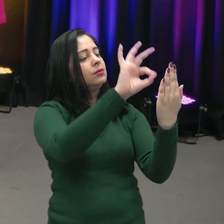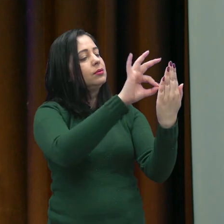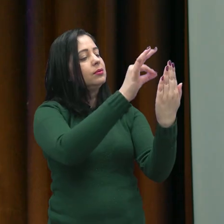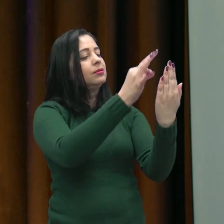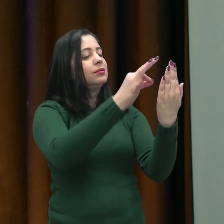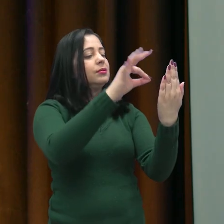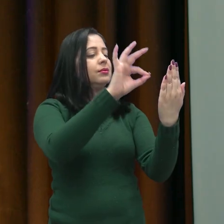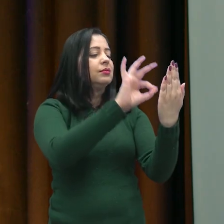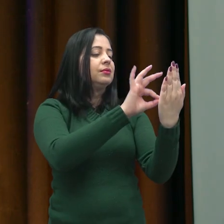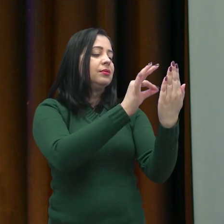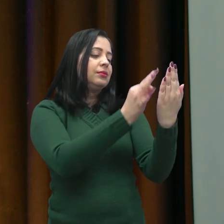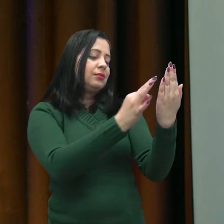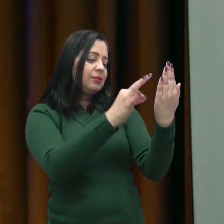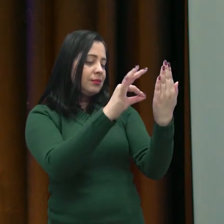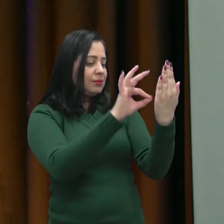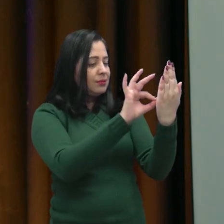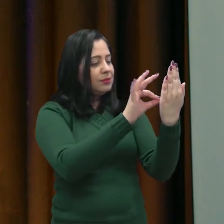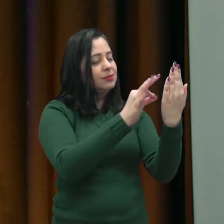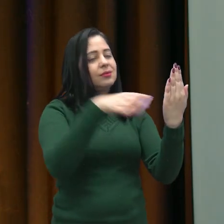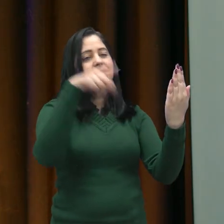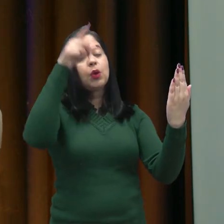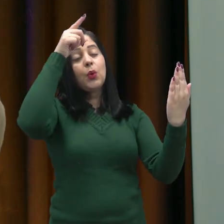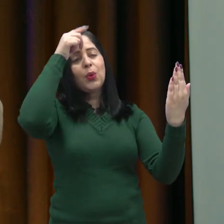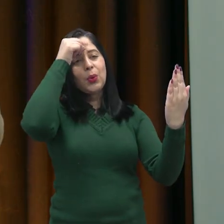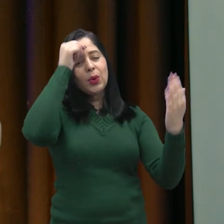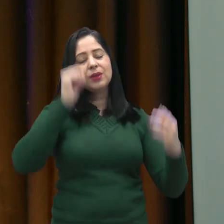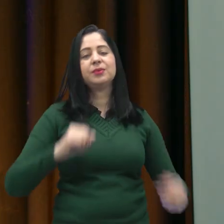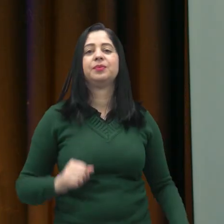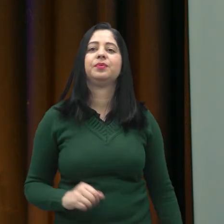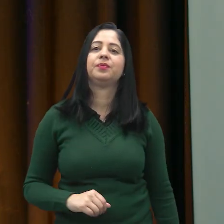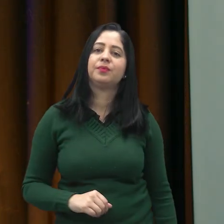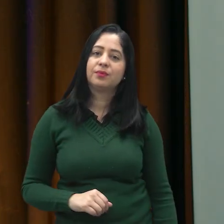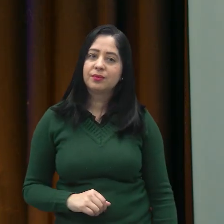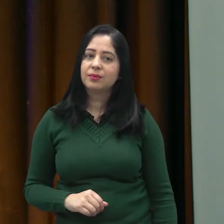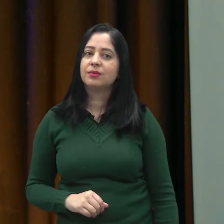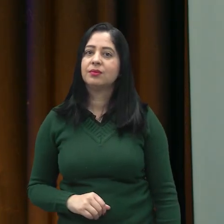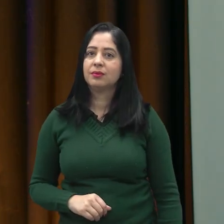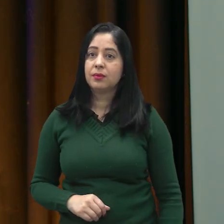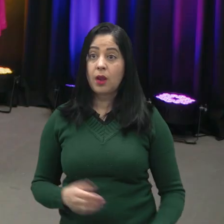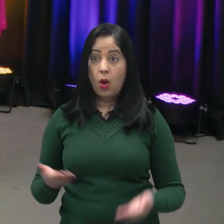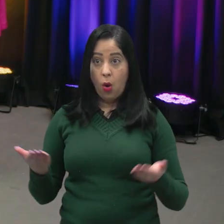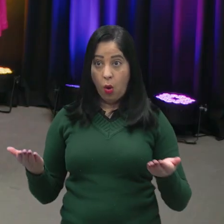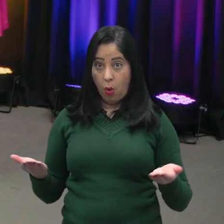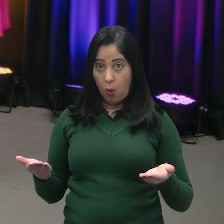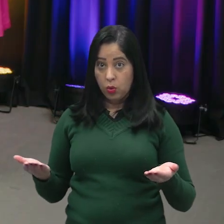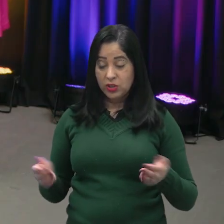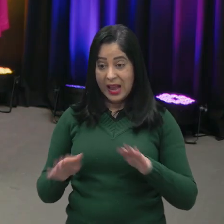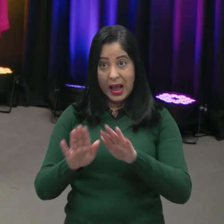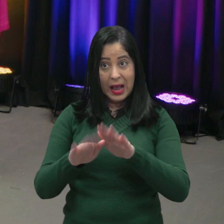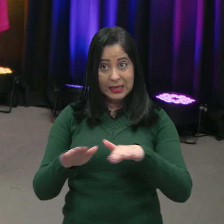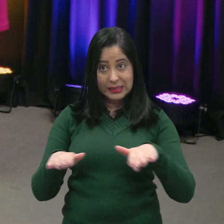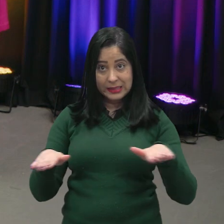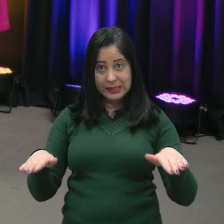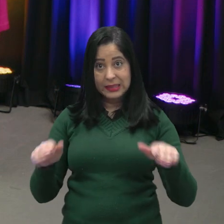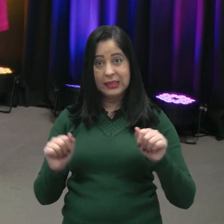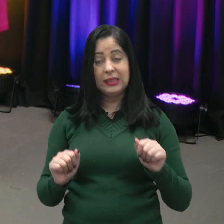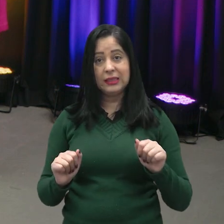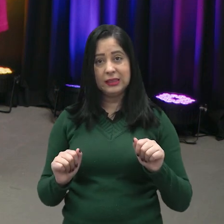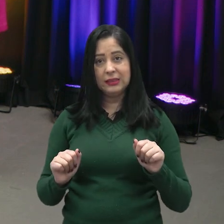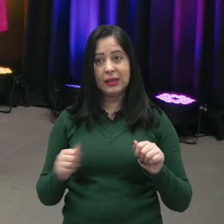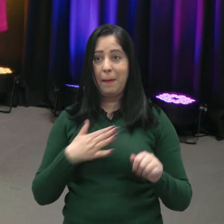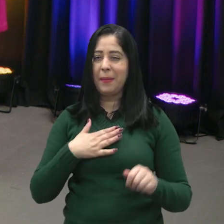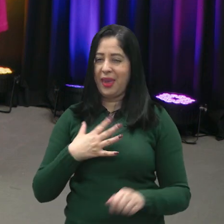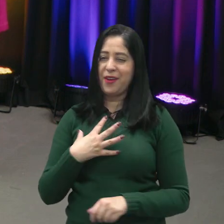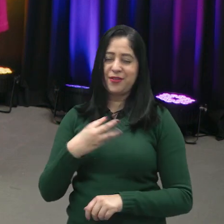pessoa um caminho de ajuda mesmo. E hoje tem sido uma prática das crianças que eu acho muito saudável,